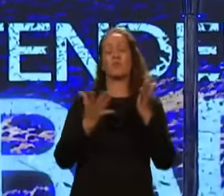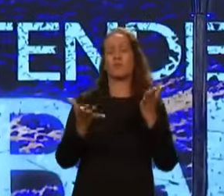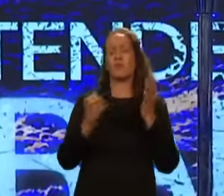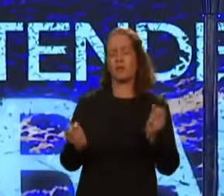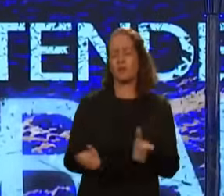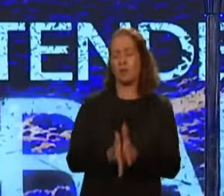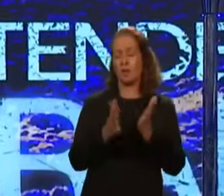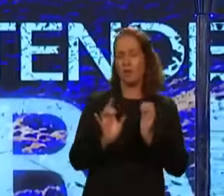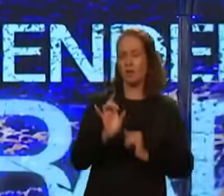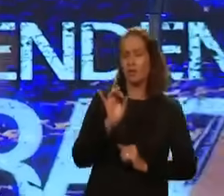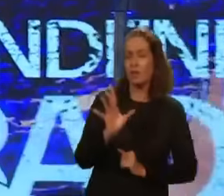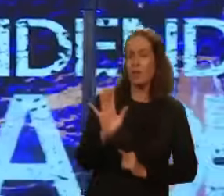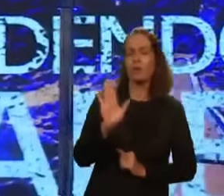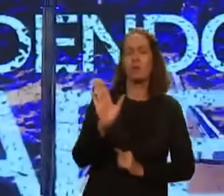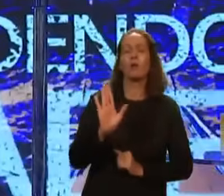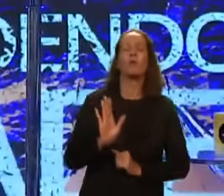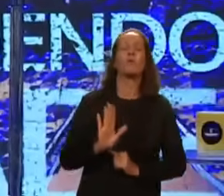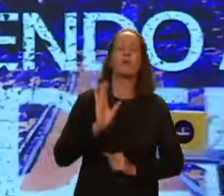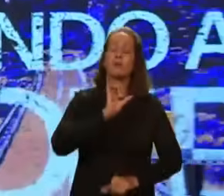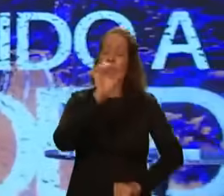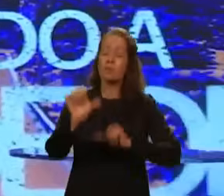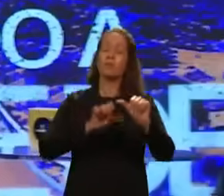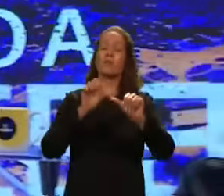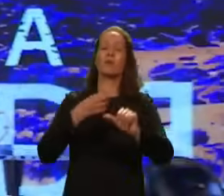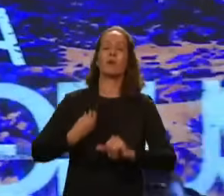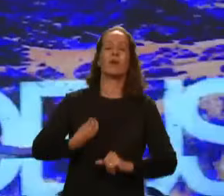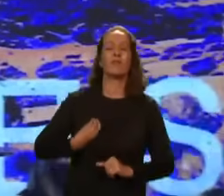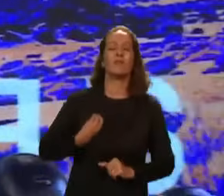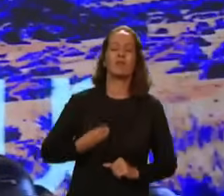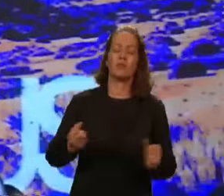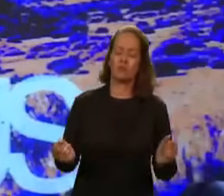quer fazer de nós um milagre.